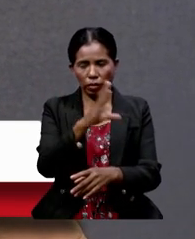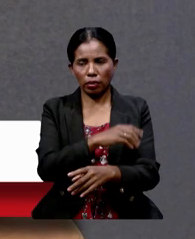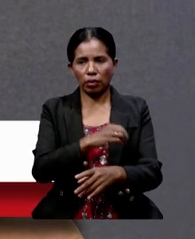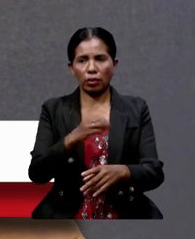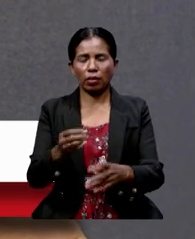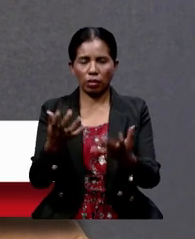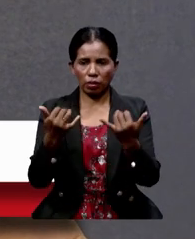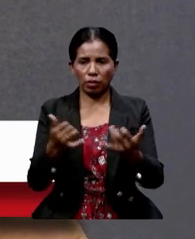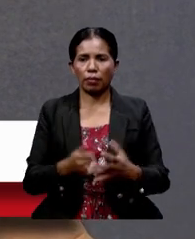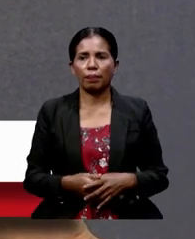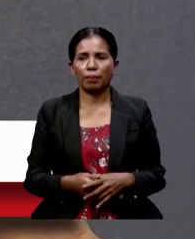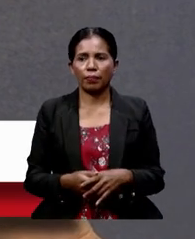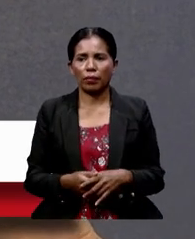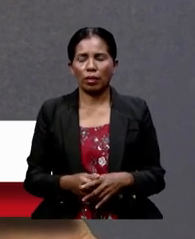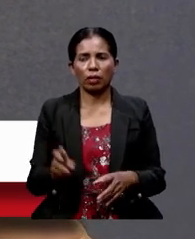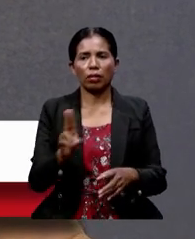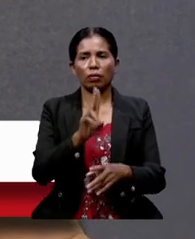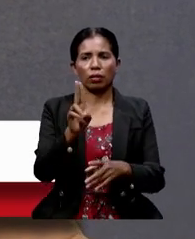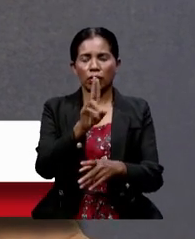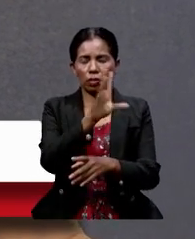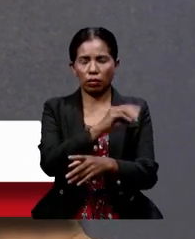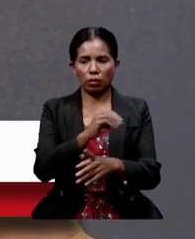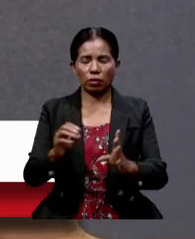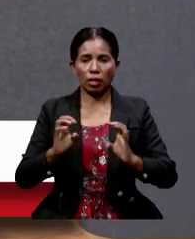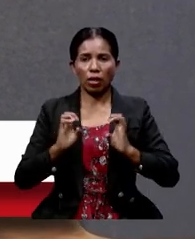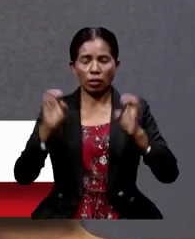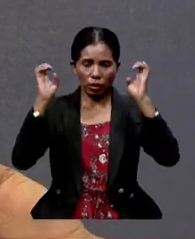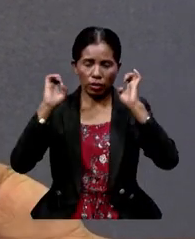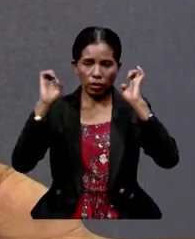que o teste, o exercício